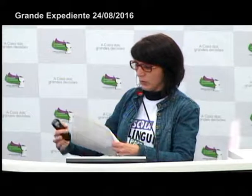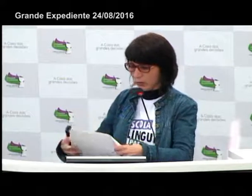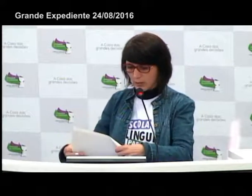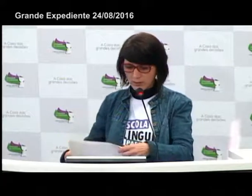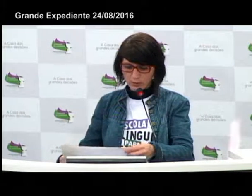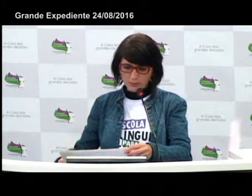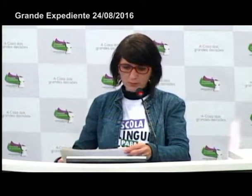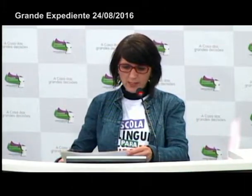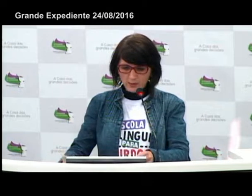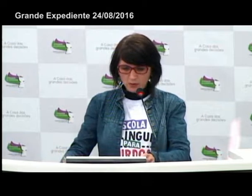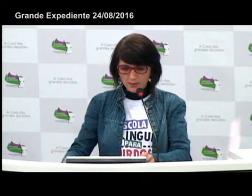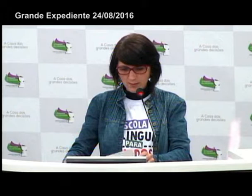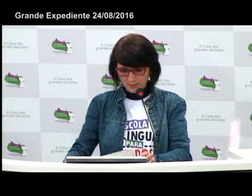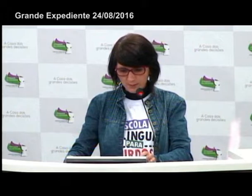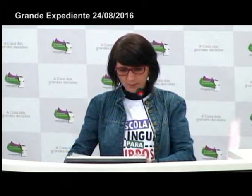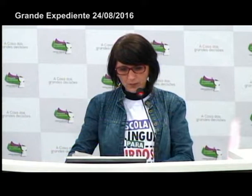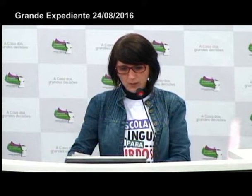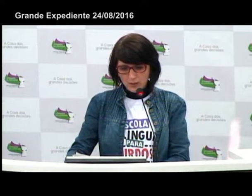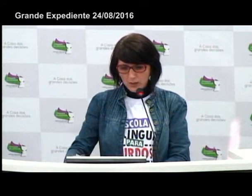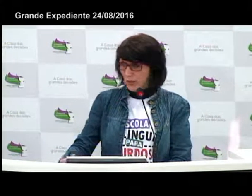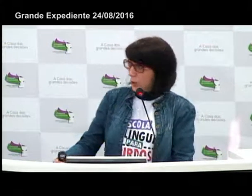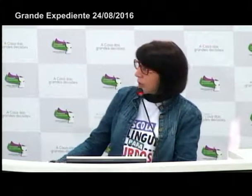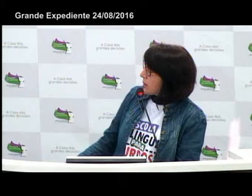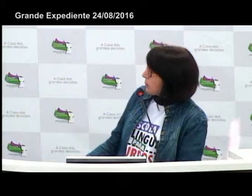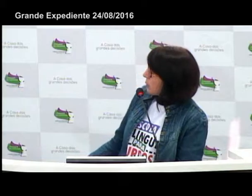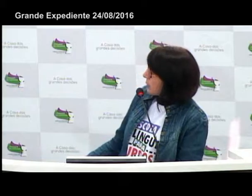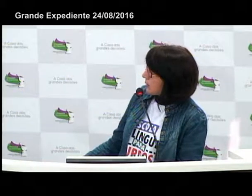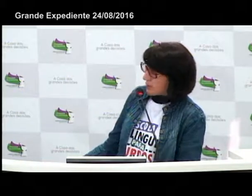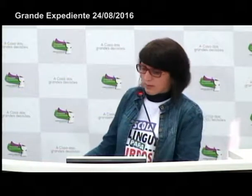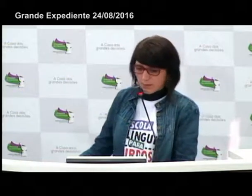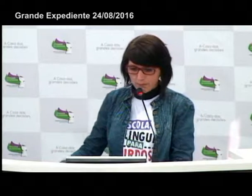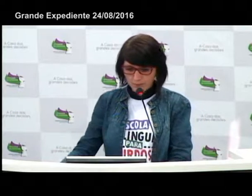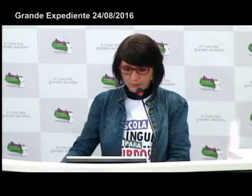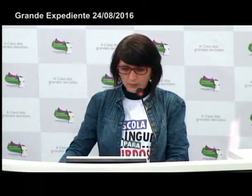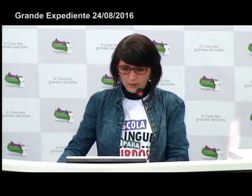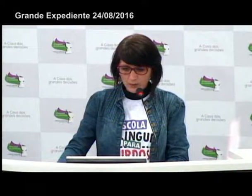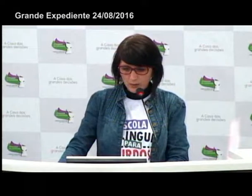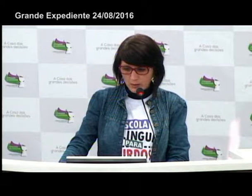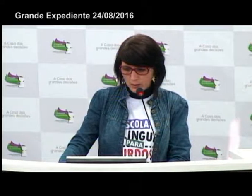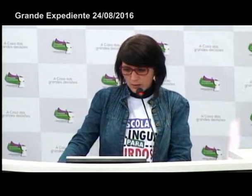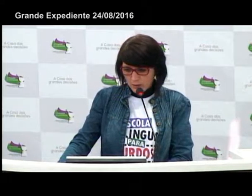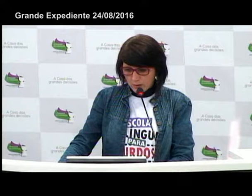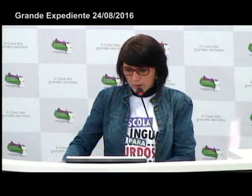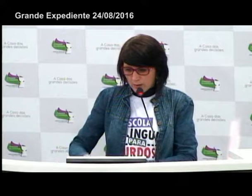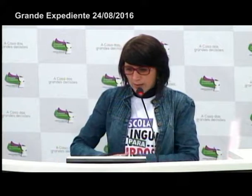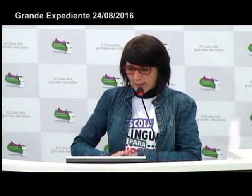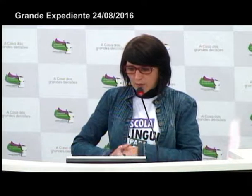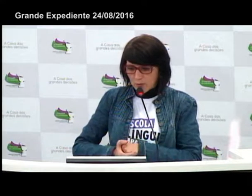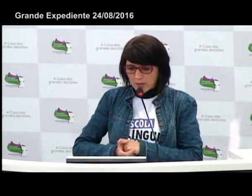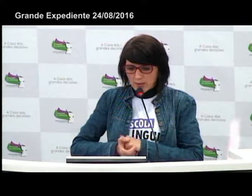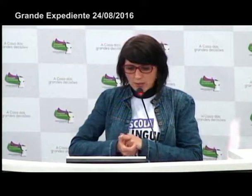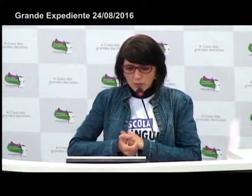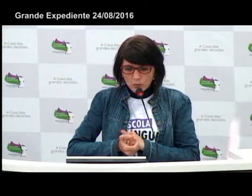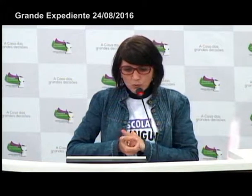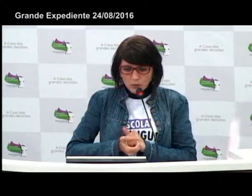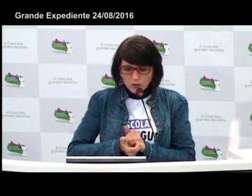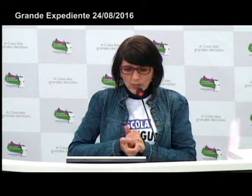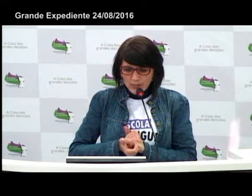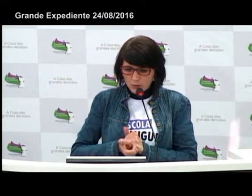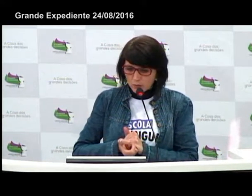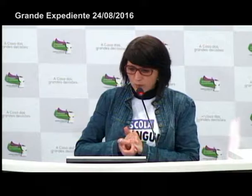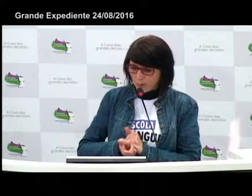então, a gente traz algumas imagens. 2015. Seguimos, então, com